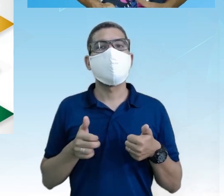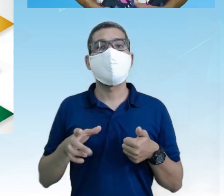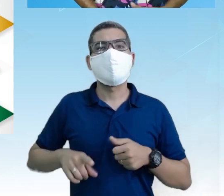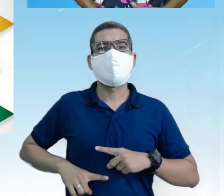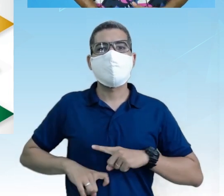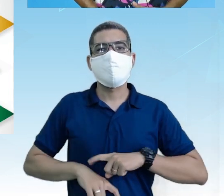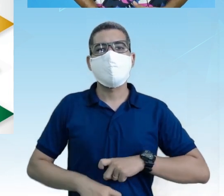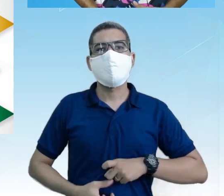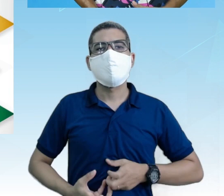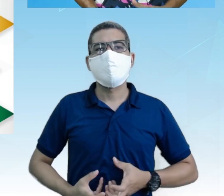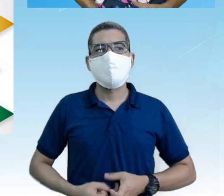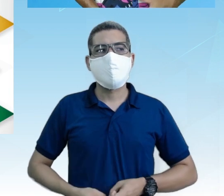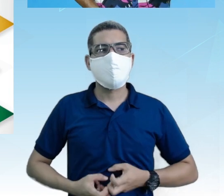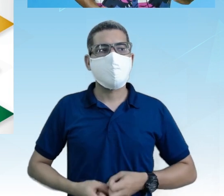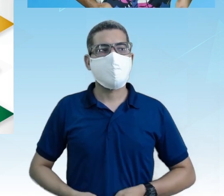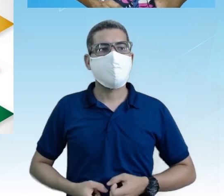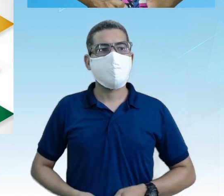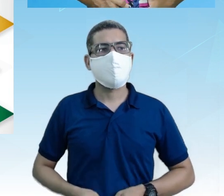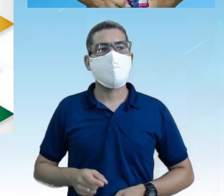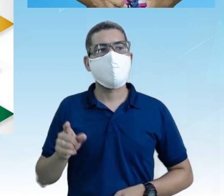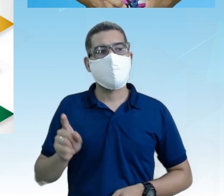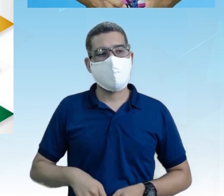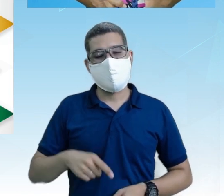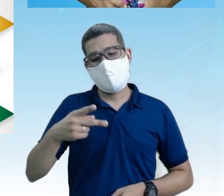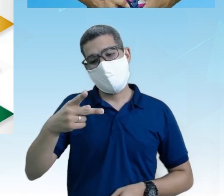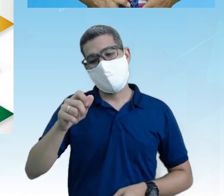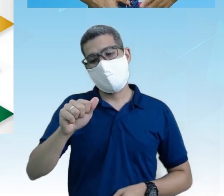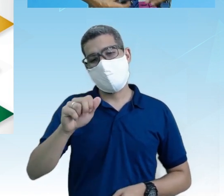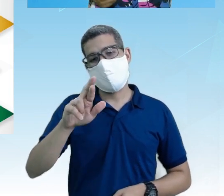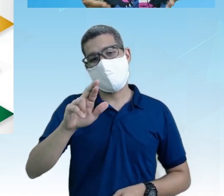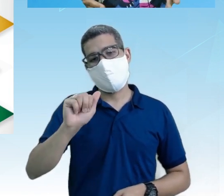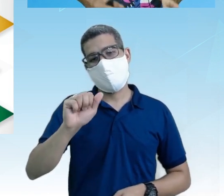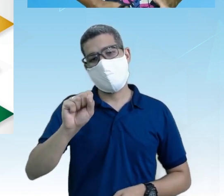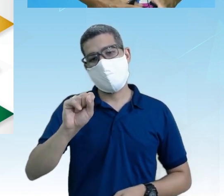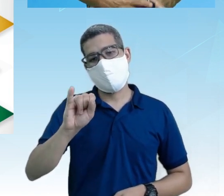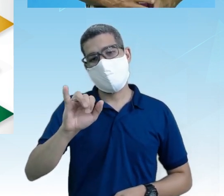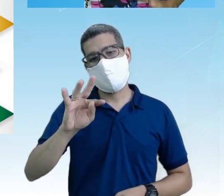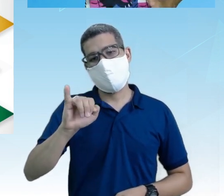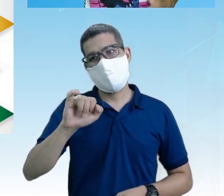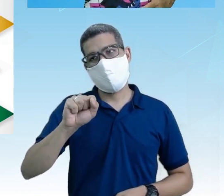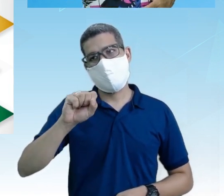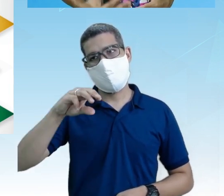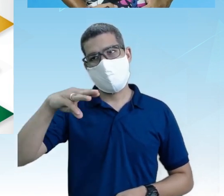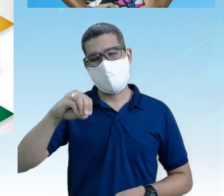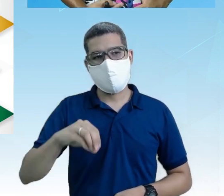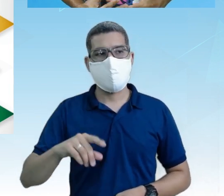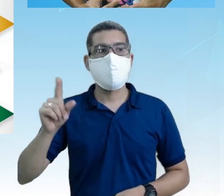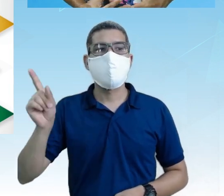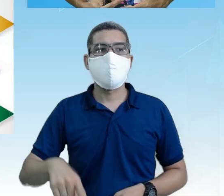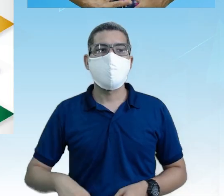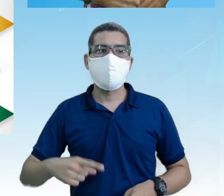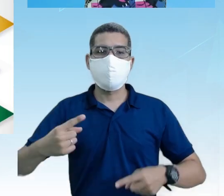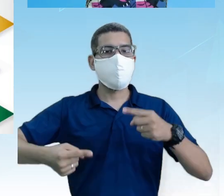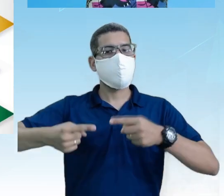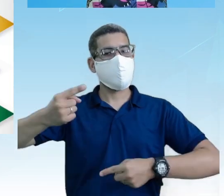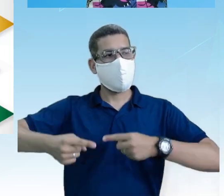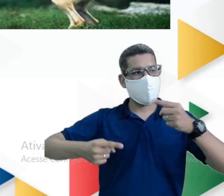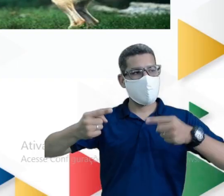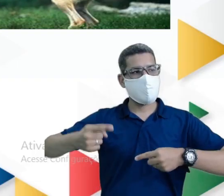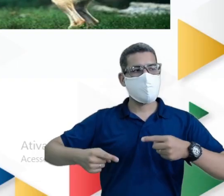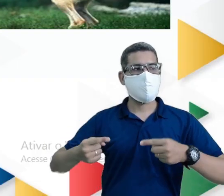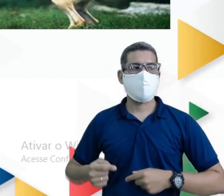daquela espécie. Por isso que se chama de parasitismo. A gente tem também a questão da competição,